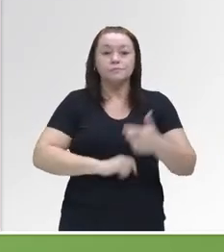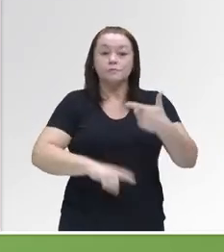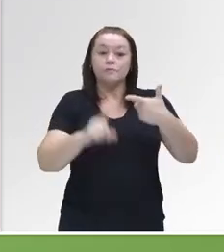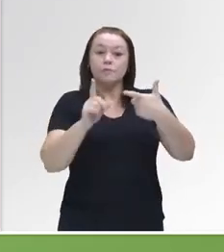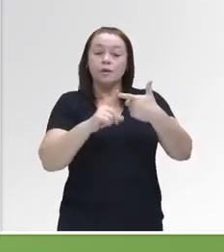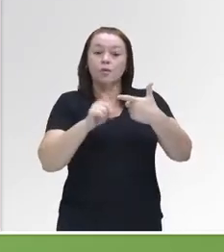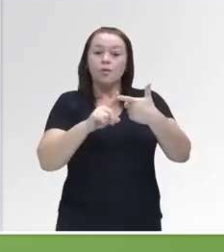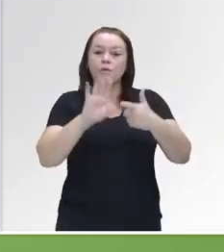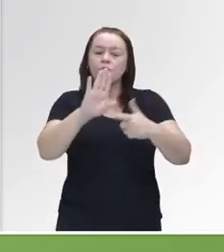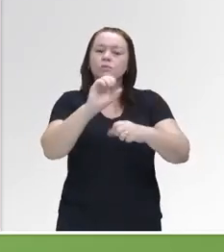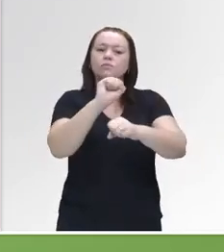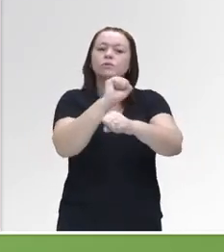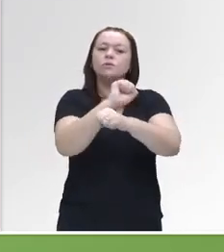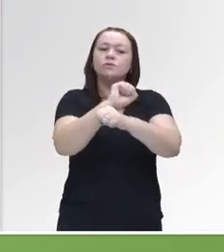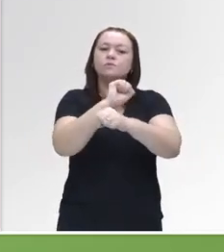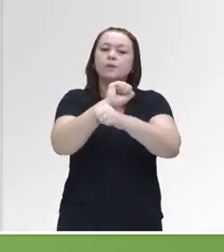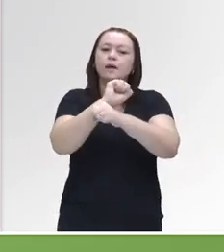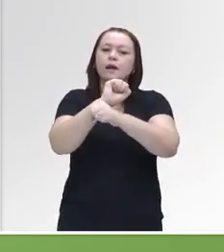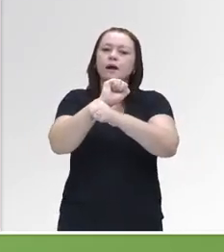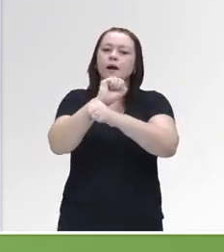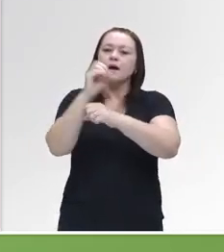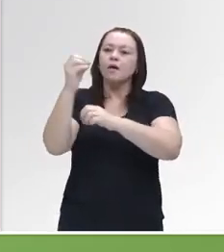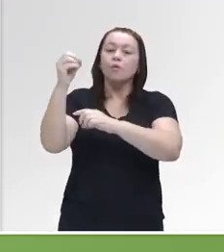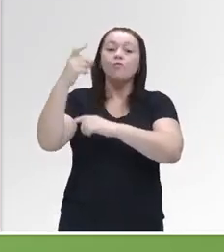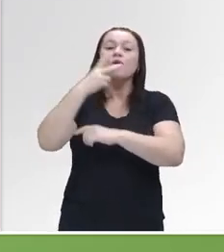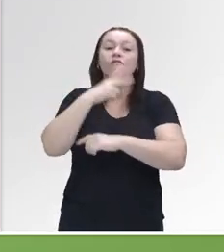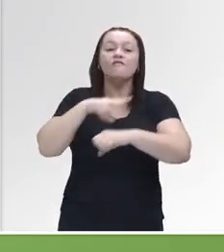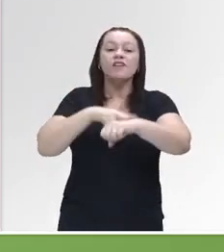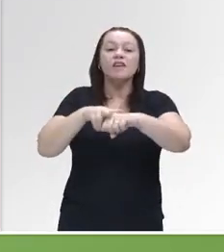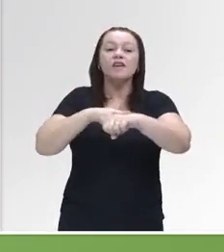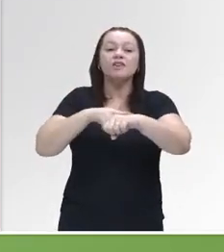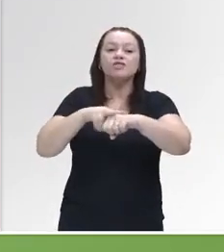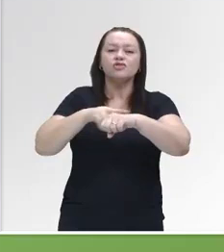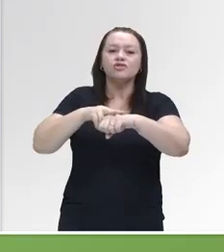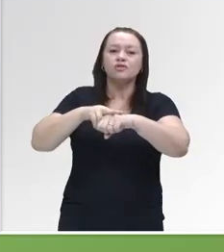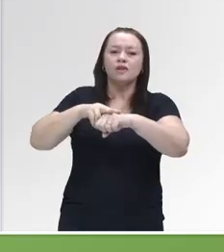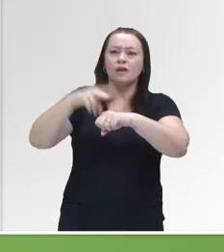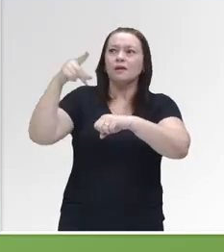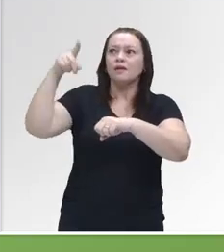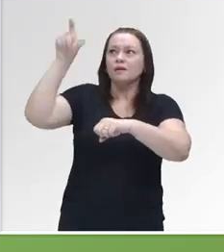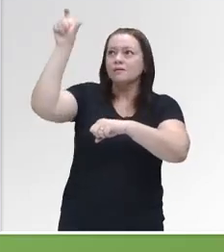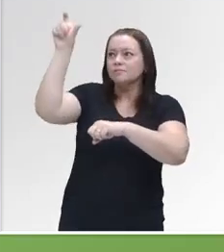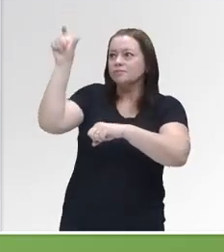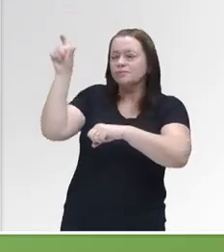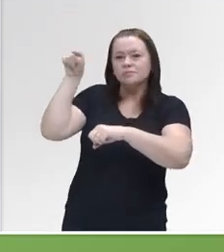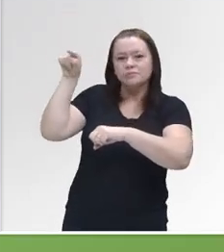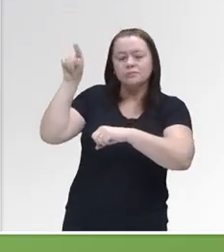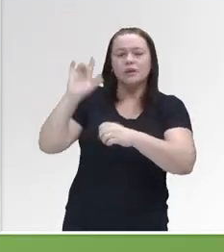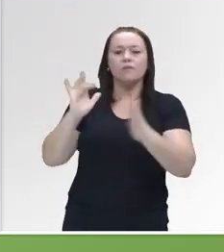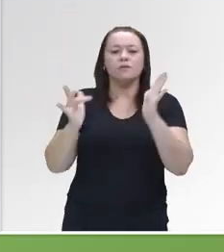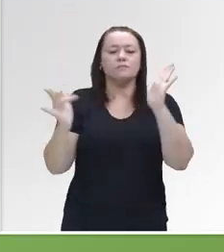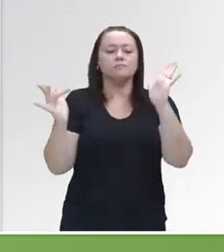de pedestres ficar verde, né? Você aperta o semáforo, ainda está vermelho para